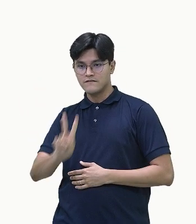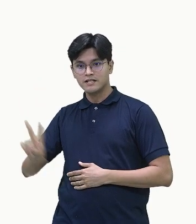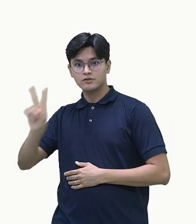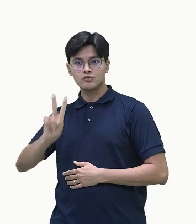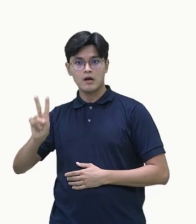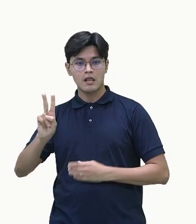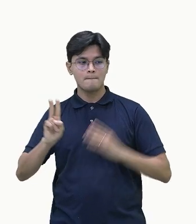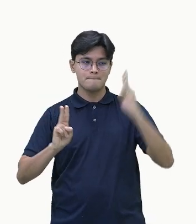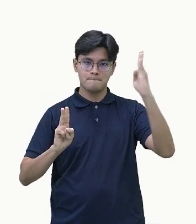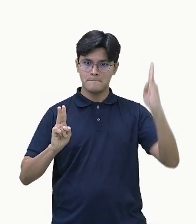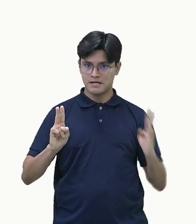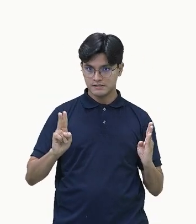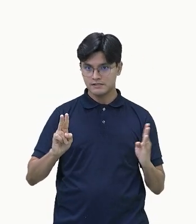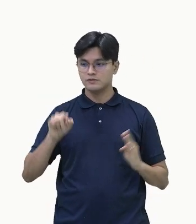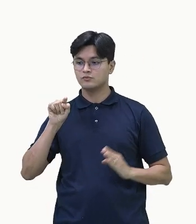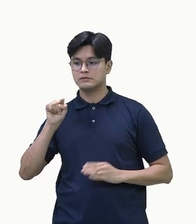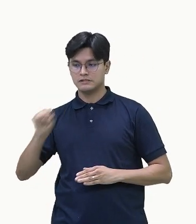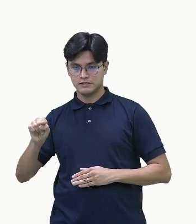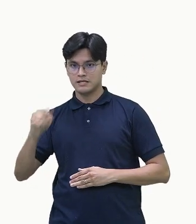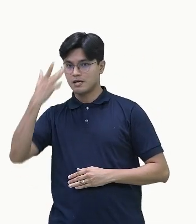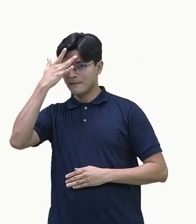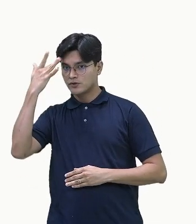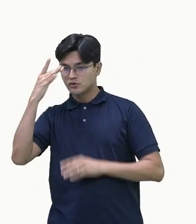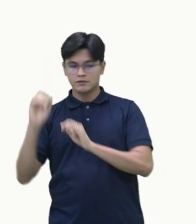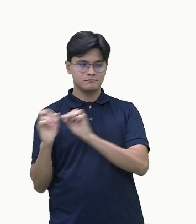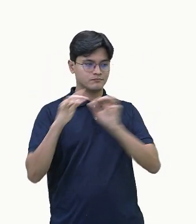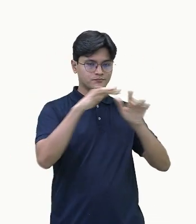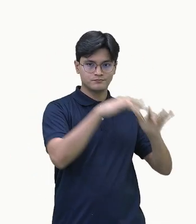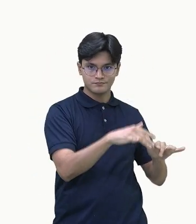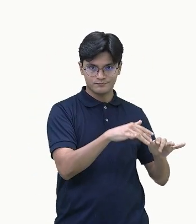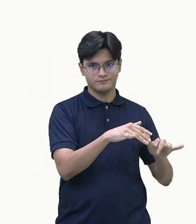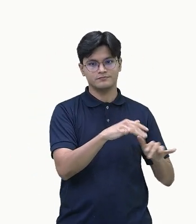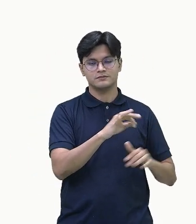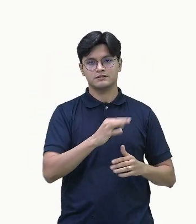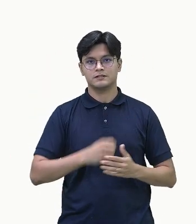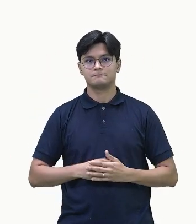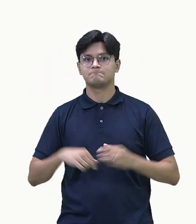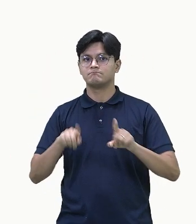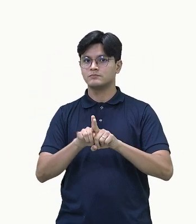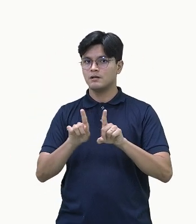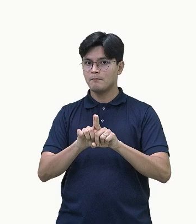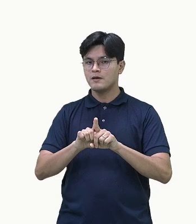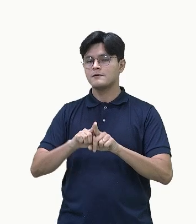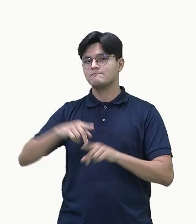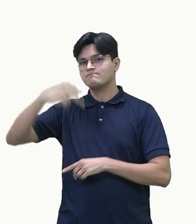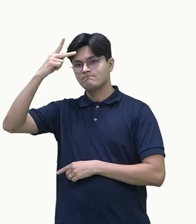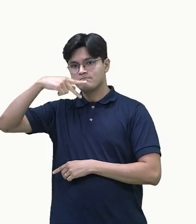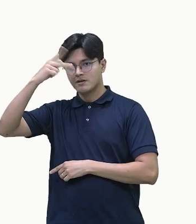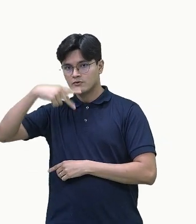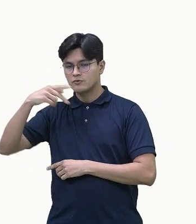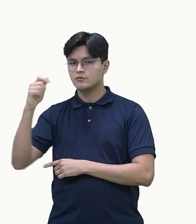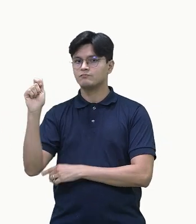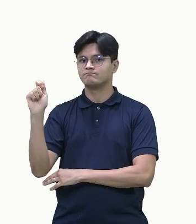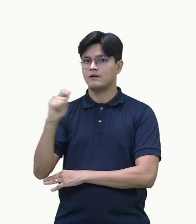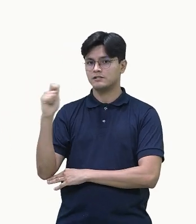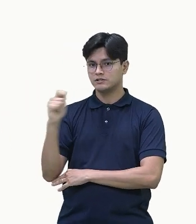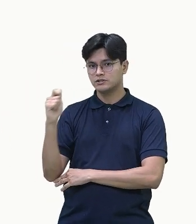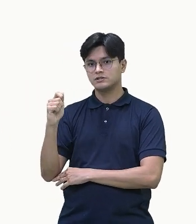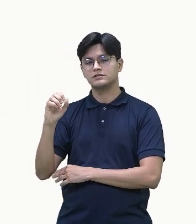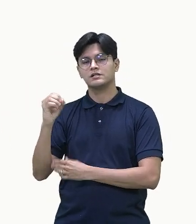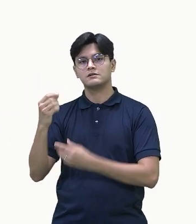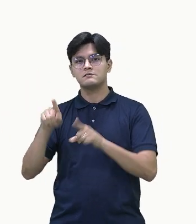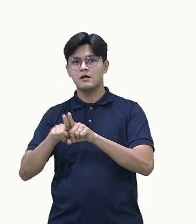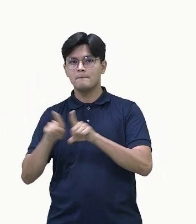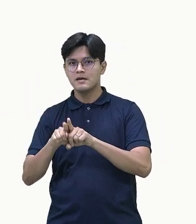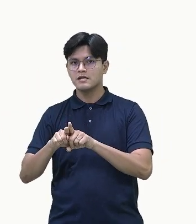política, de países andinos como Bolívia e Peru para o Brasil, Argentina e Chile,